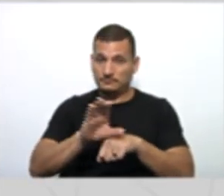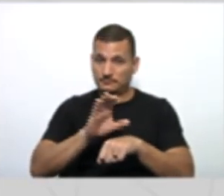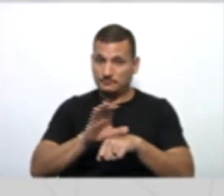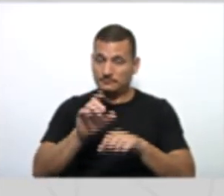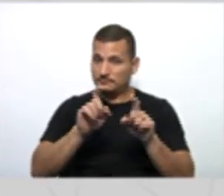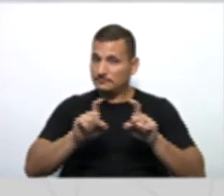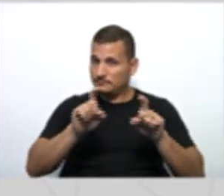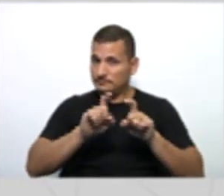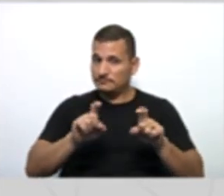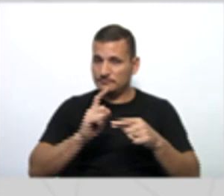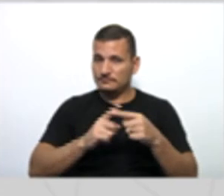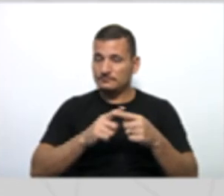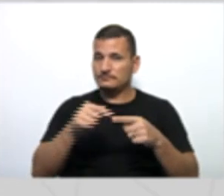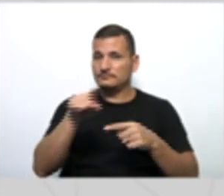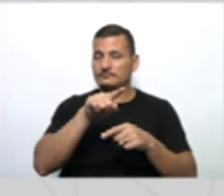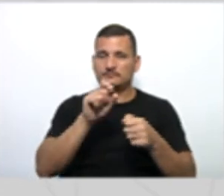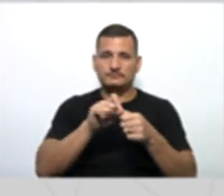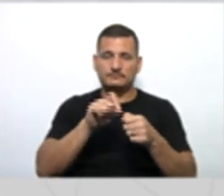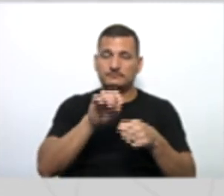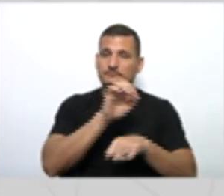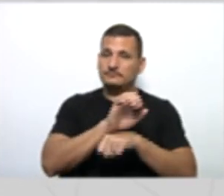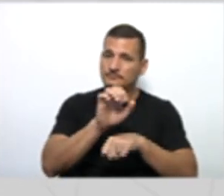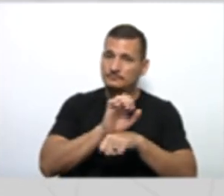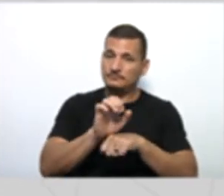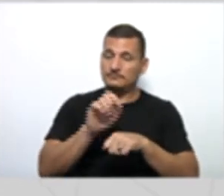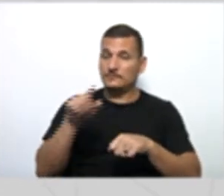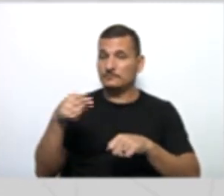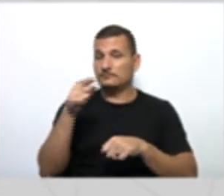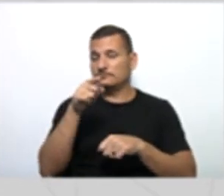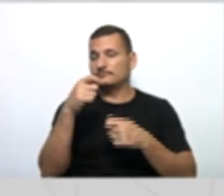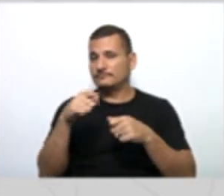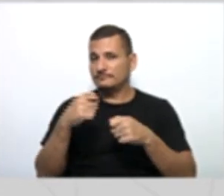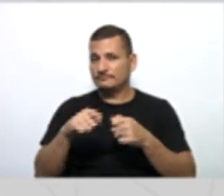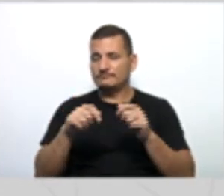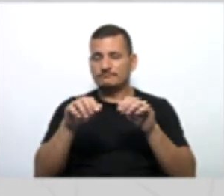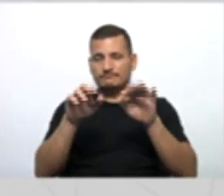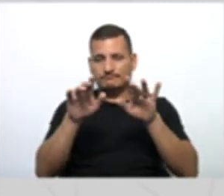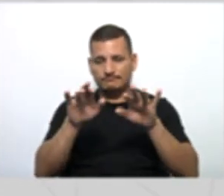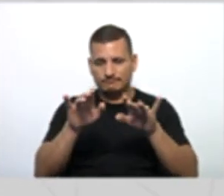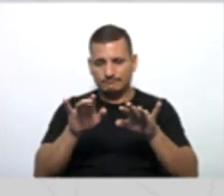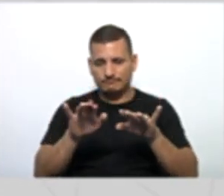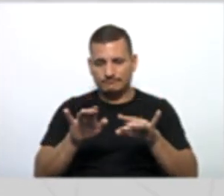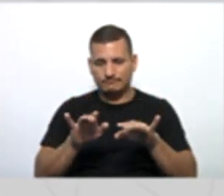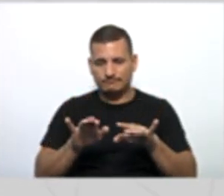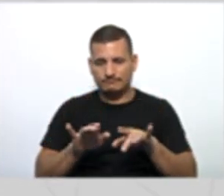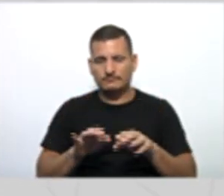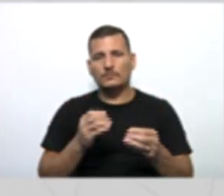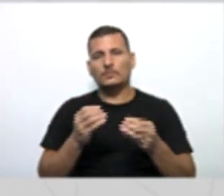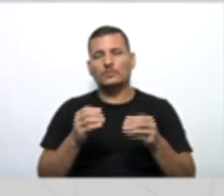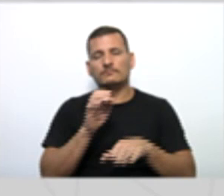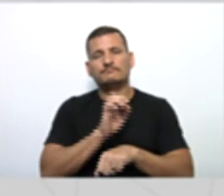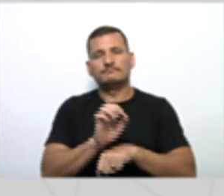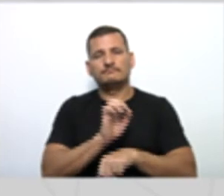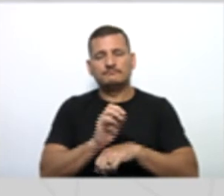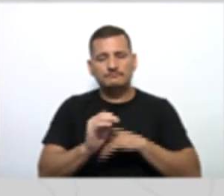porque vocês vão realizar o estágio e depois vocês vão ter que descrever formalmente o progresso desse estágio e o